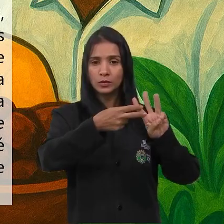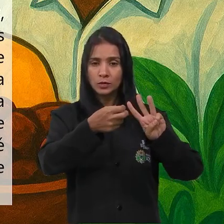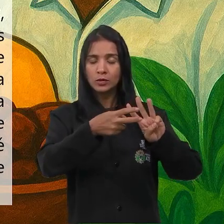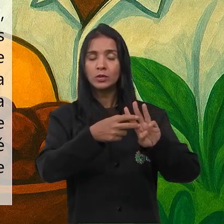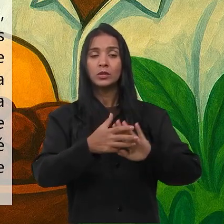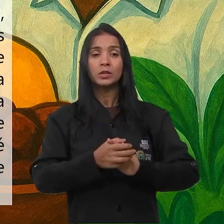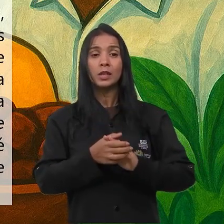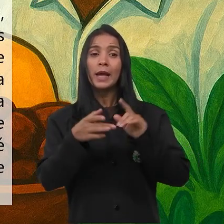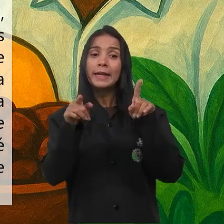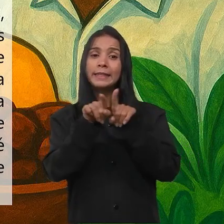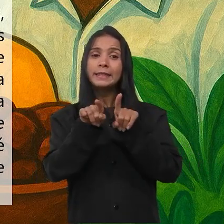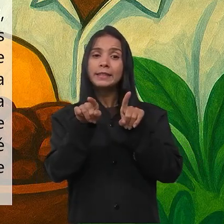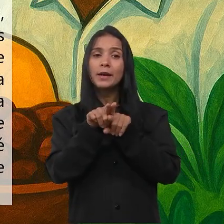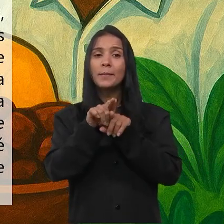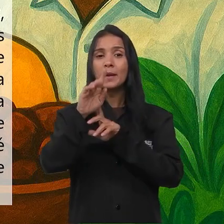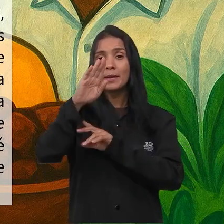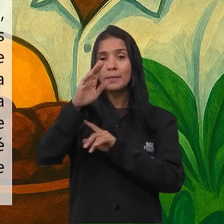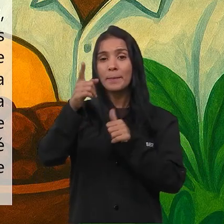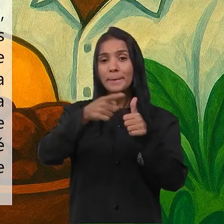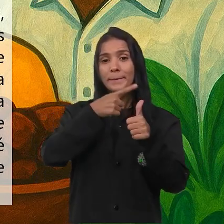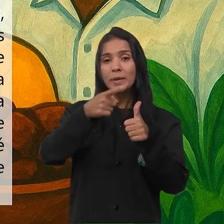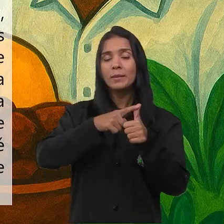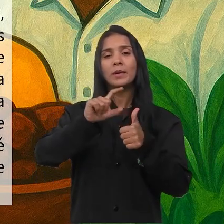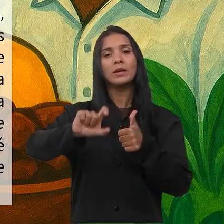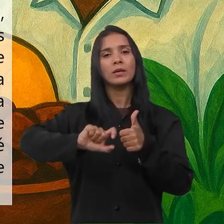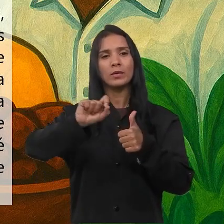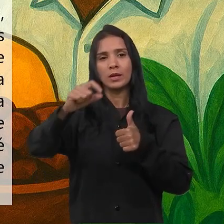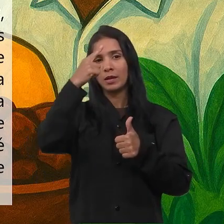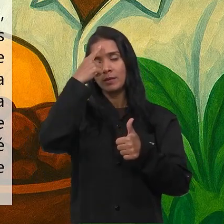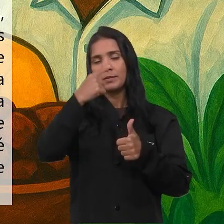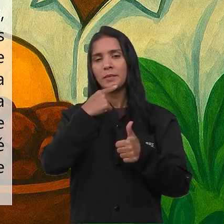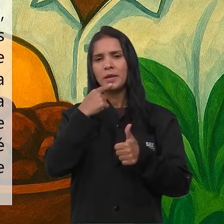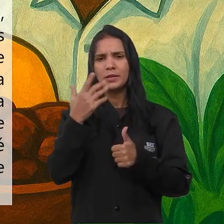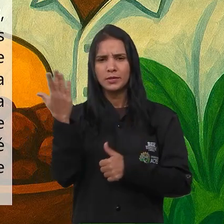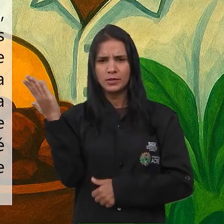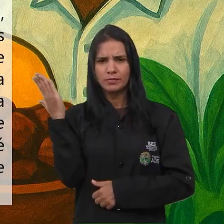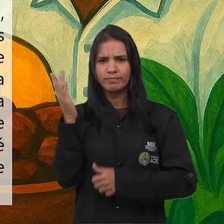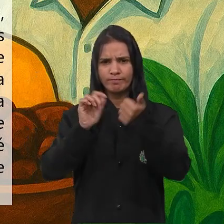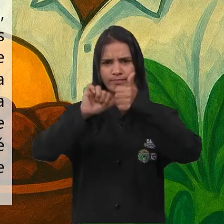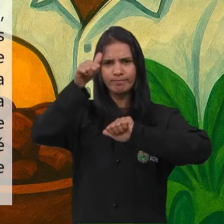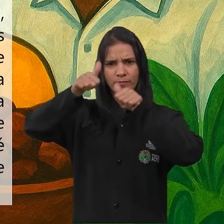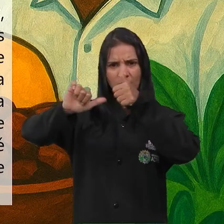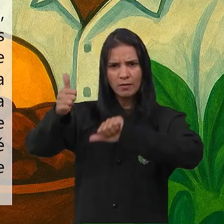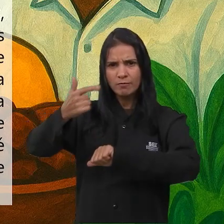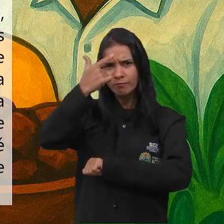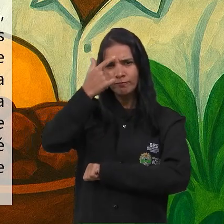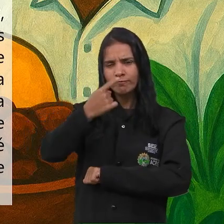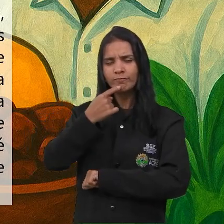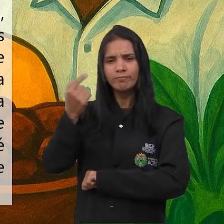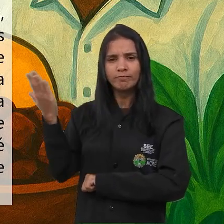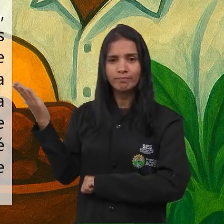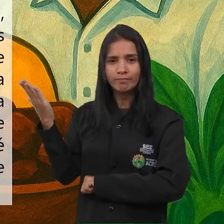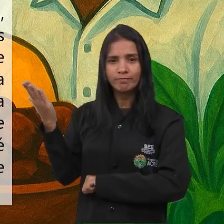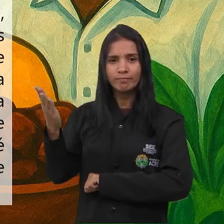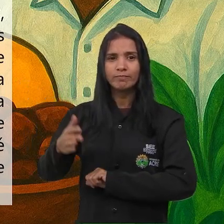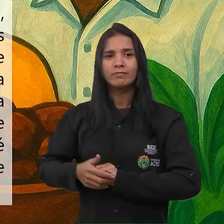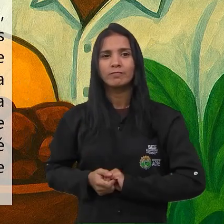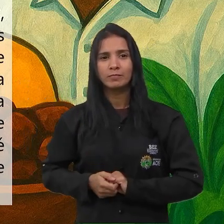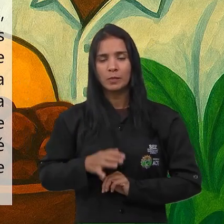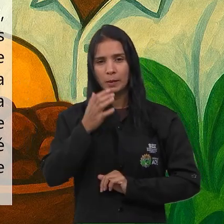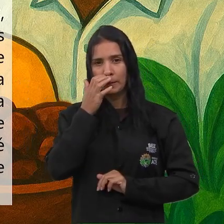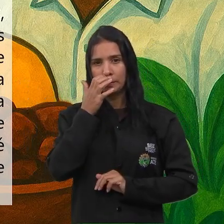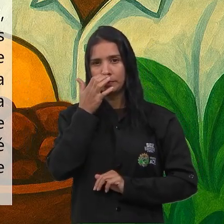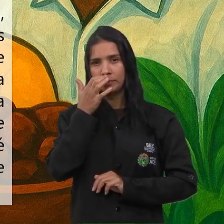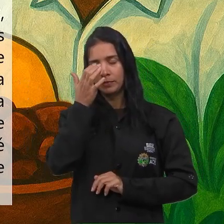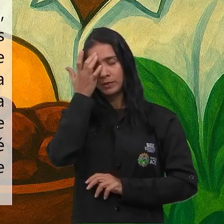quero tratar primeiramente dessa imagem. Essa imagem ela vai falar por si só. Nós temos,